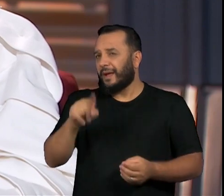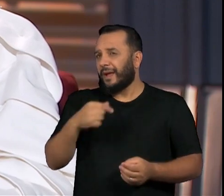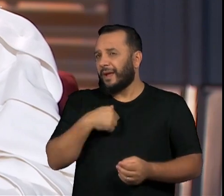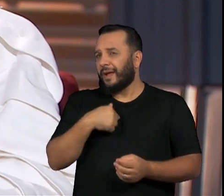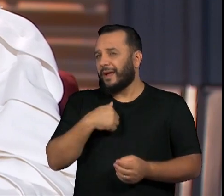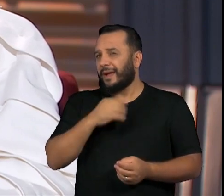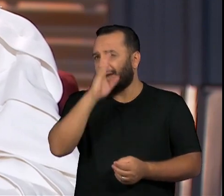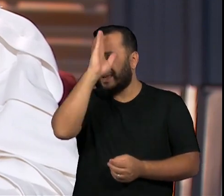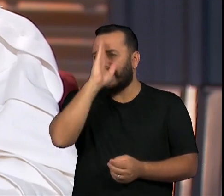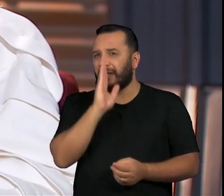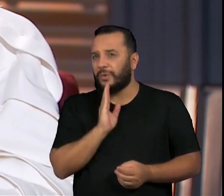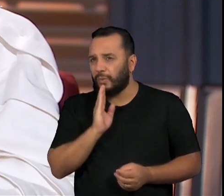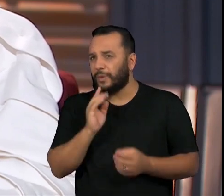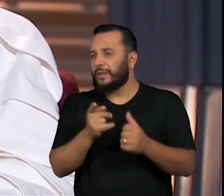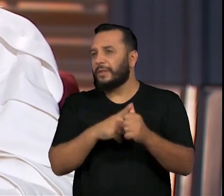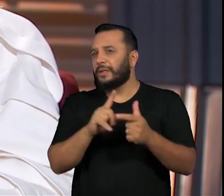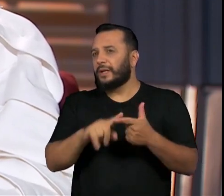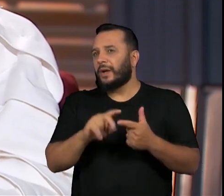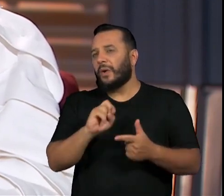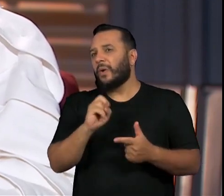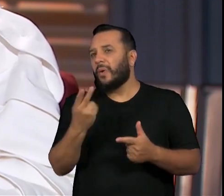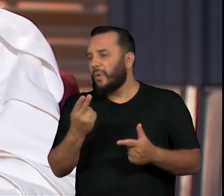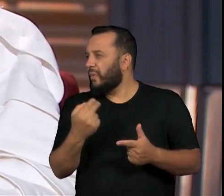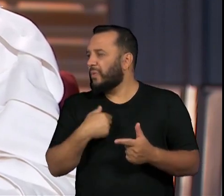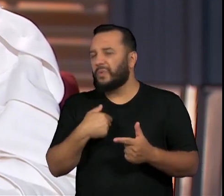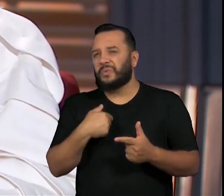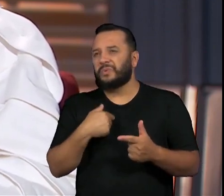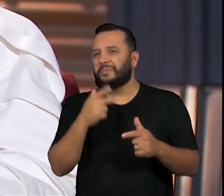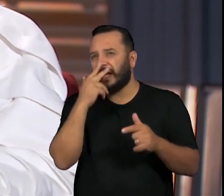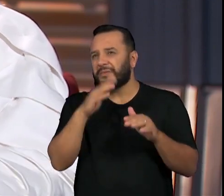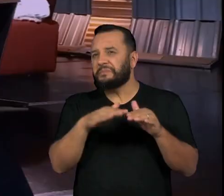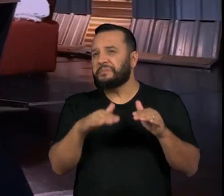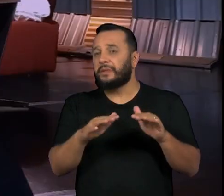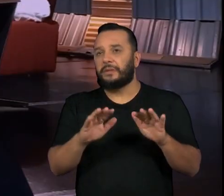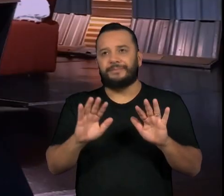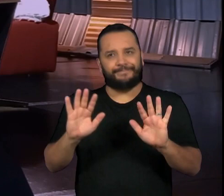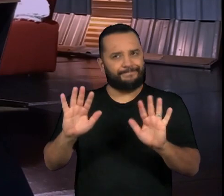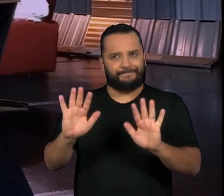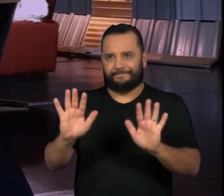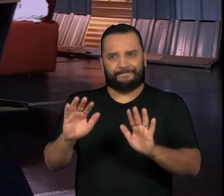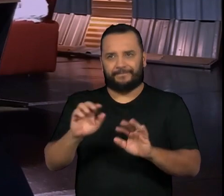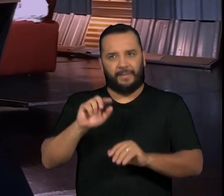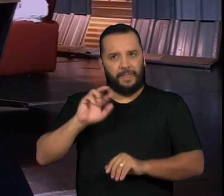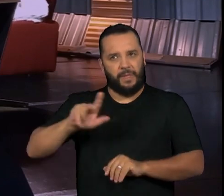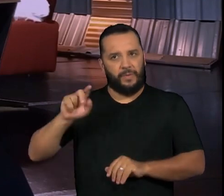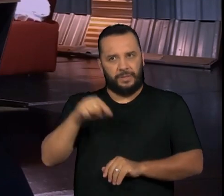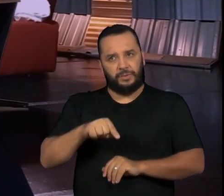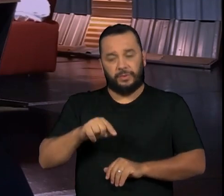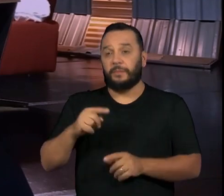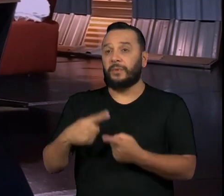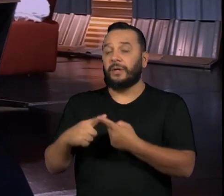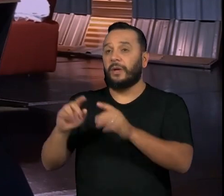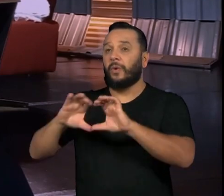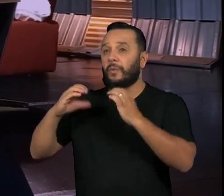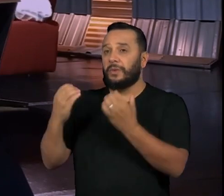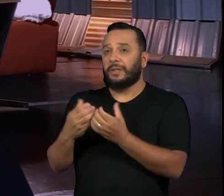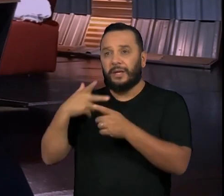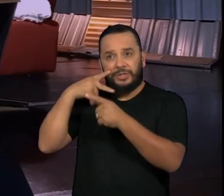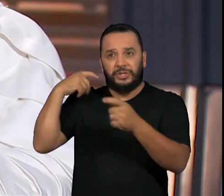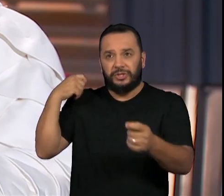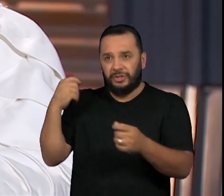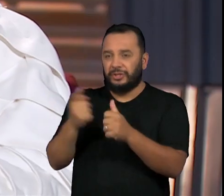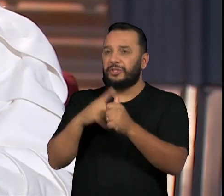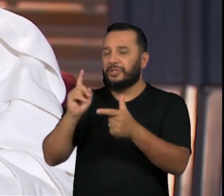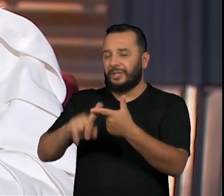nossas comunidades indígenas, né? Aldeadas africanas ou afro-brasileiras, jamais vão diferenciar o